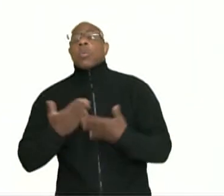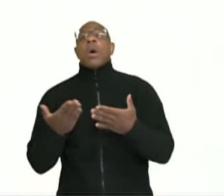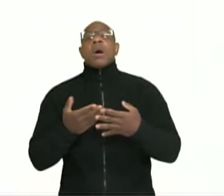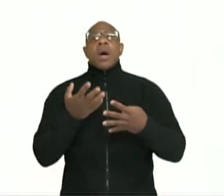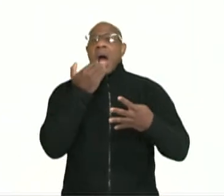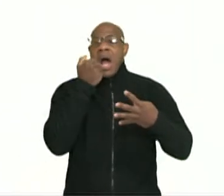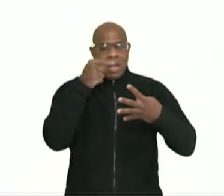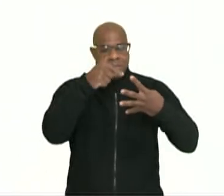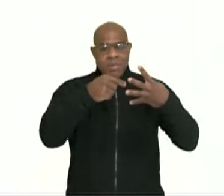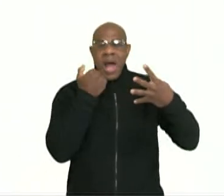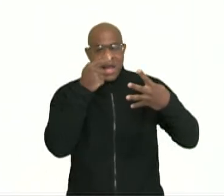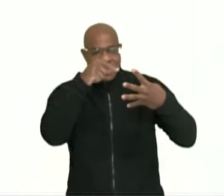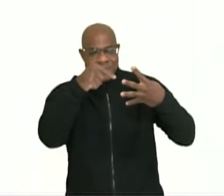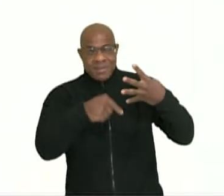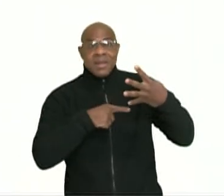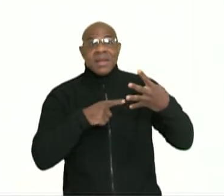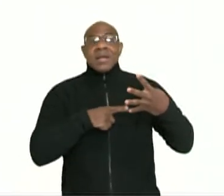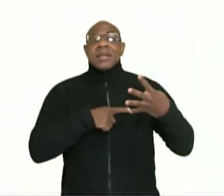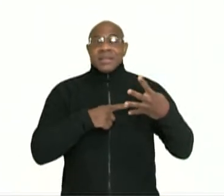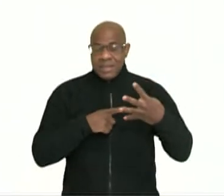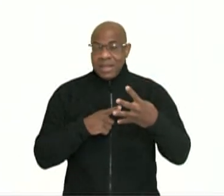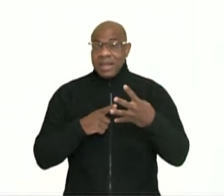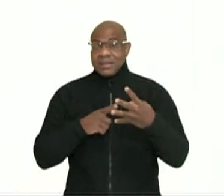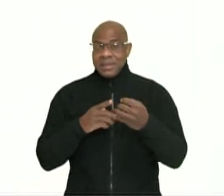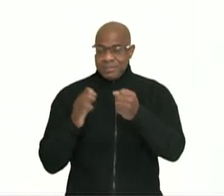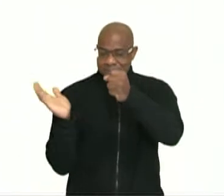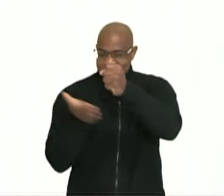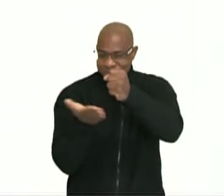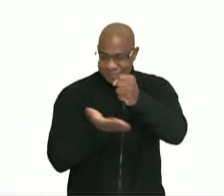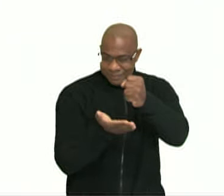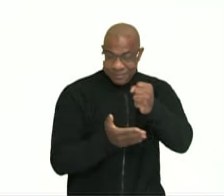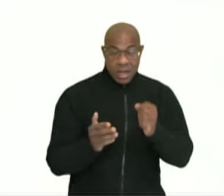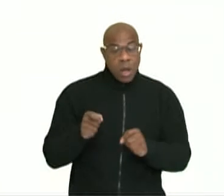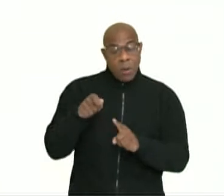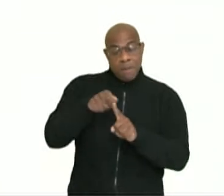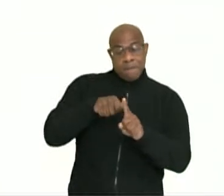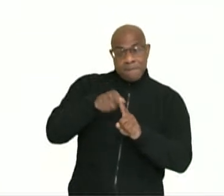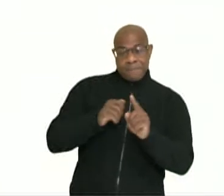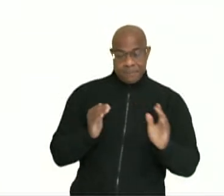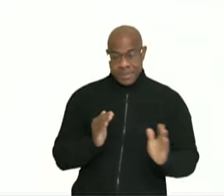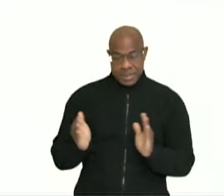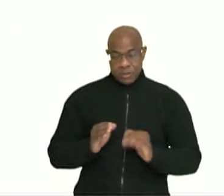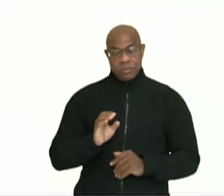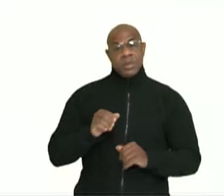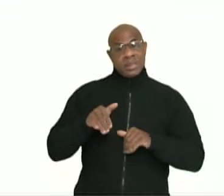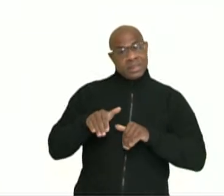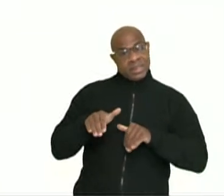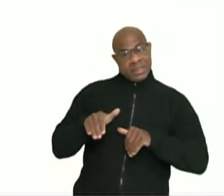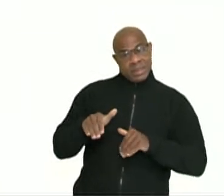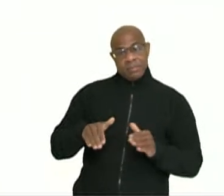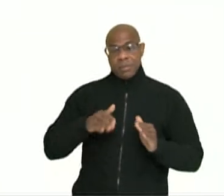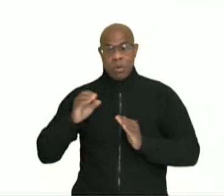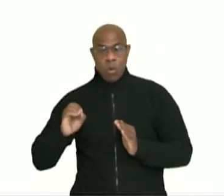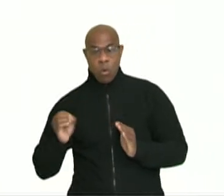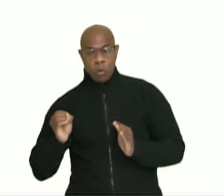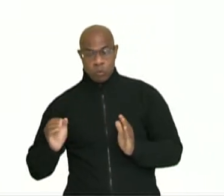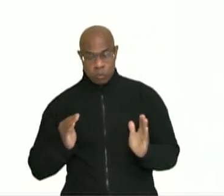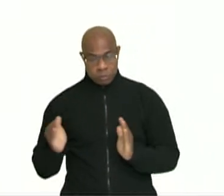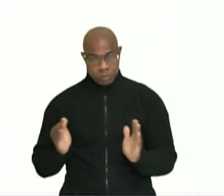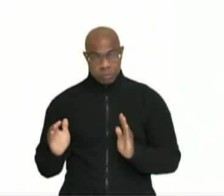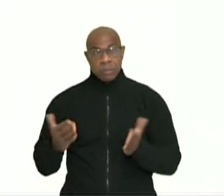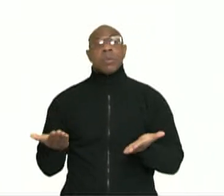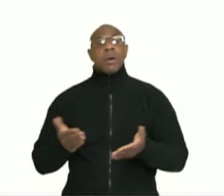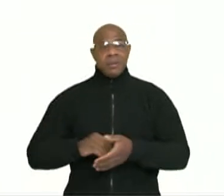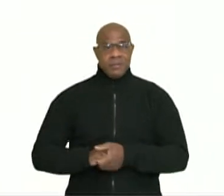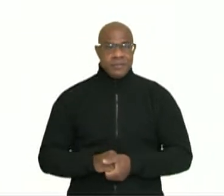quais desses alimentos estão na safra nos meses de setembro e outubro? Então, eu vou focar nesses